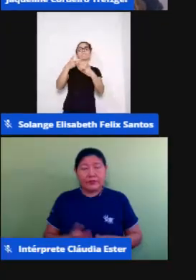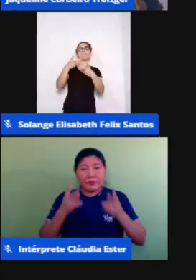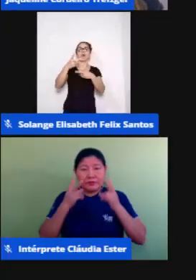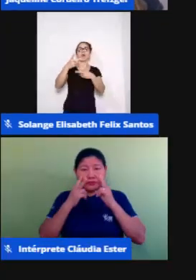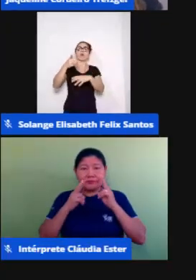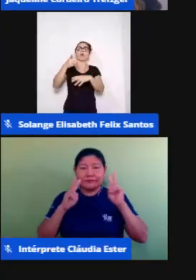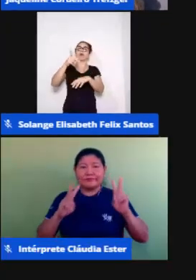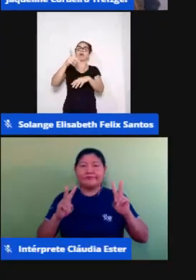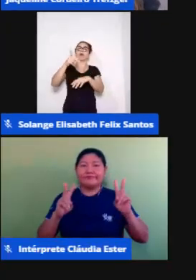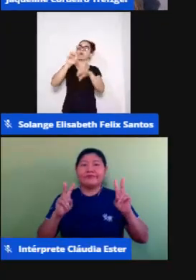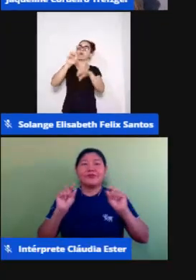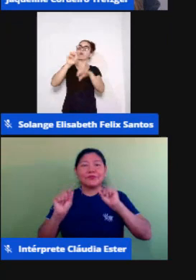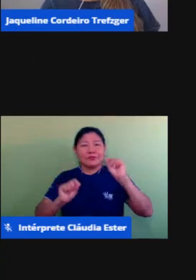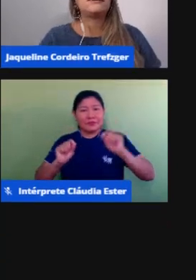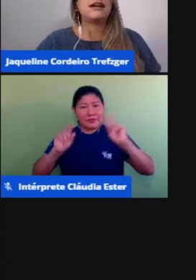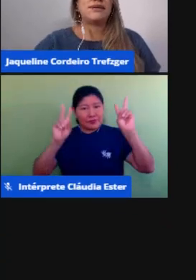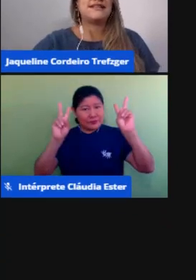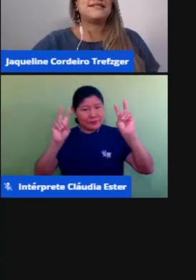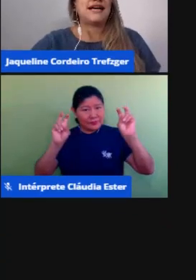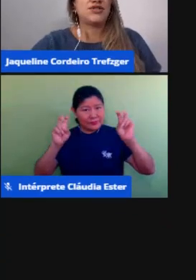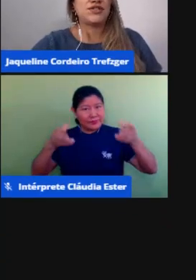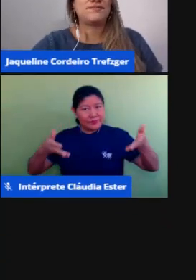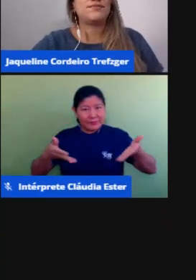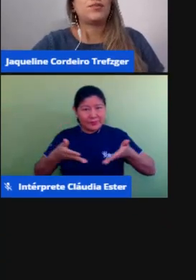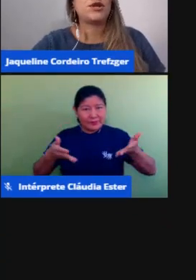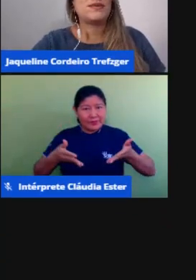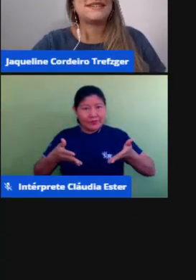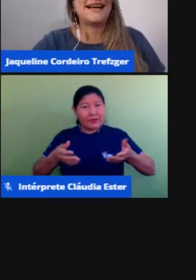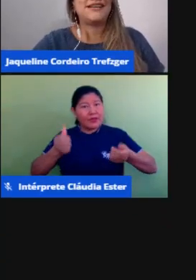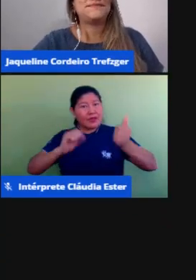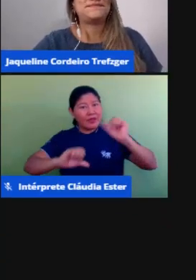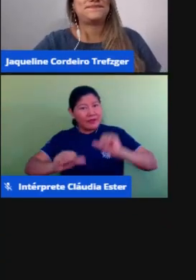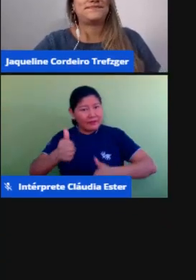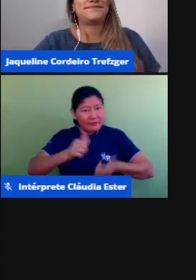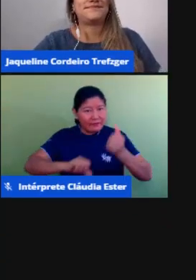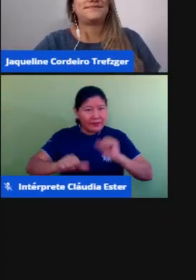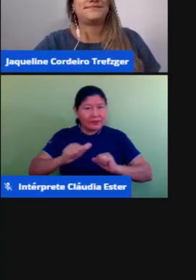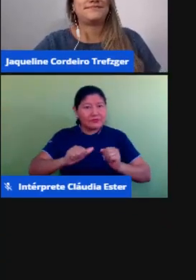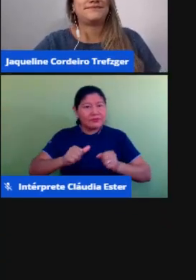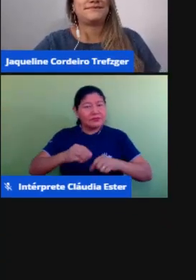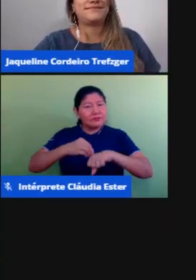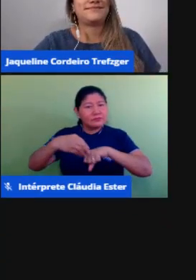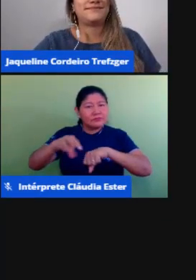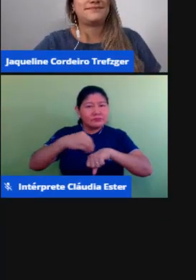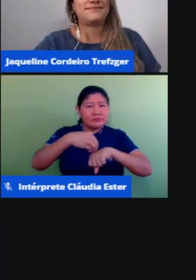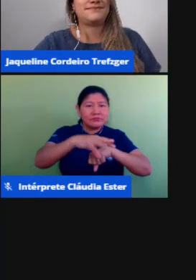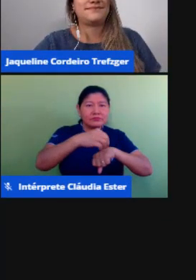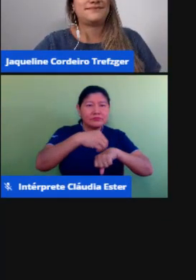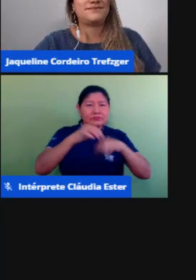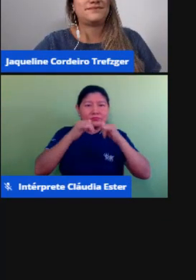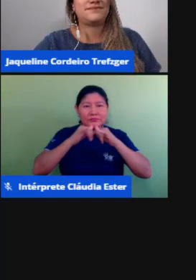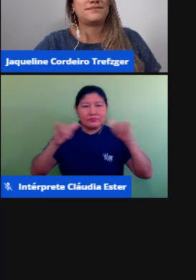nosso planejamento, o ensino e a aprendizagem. Pode passar.